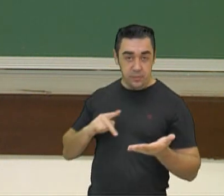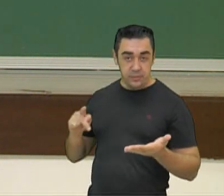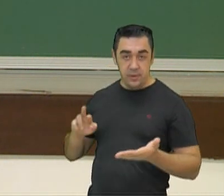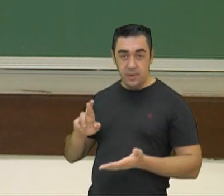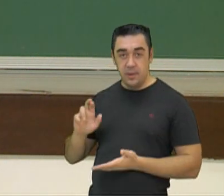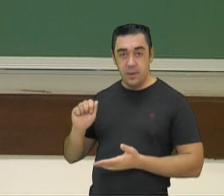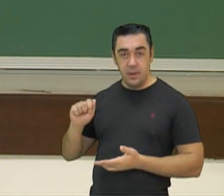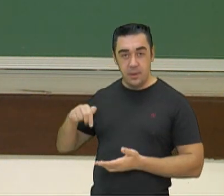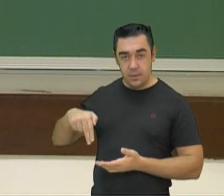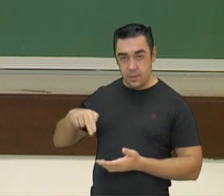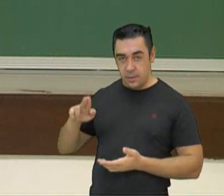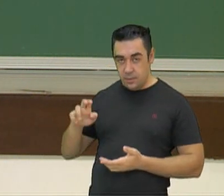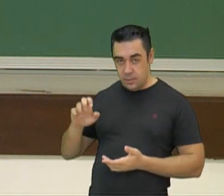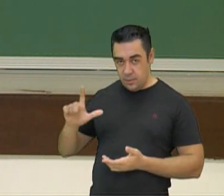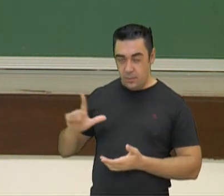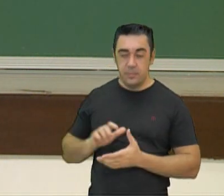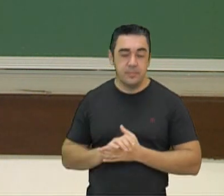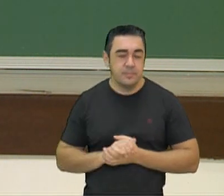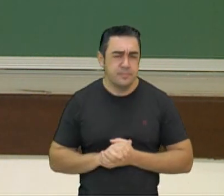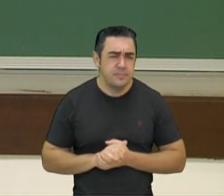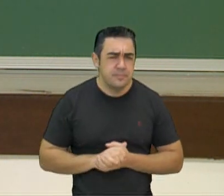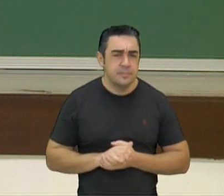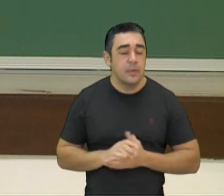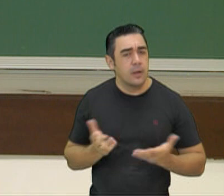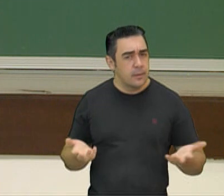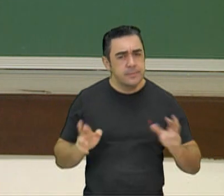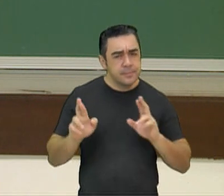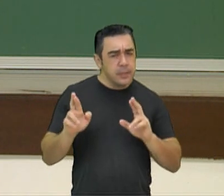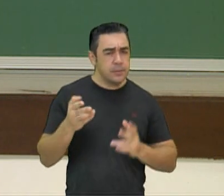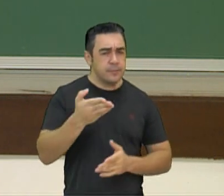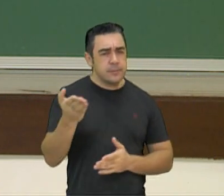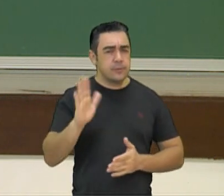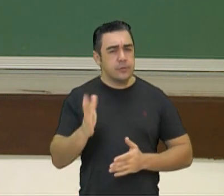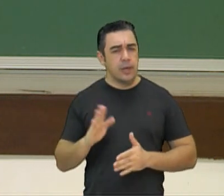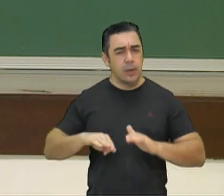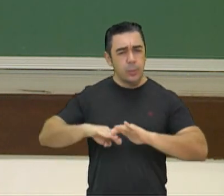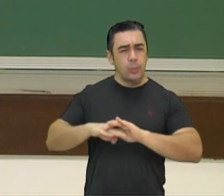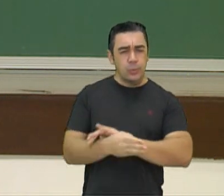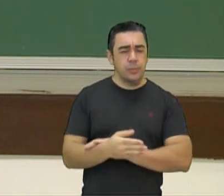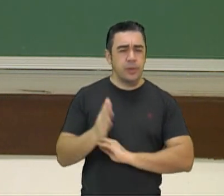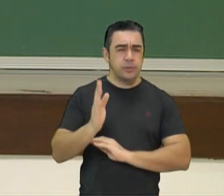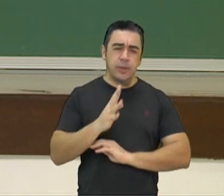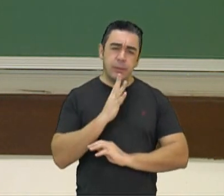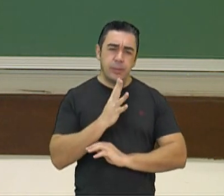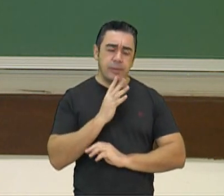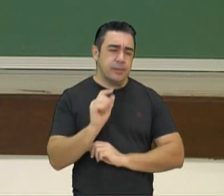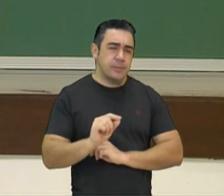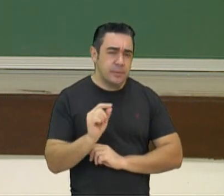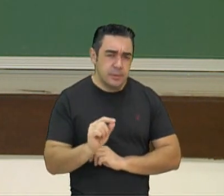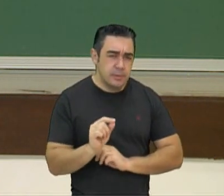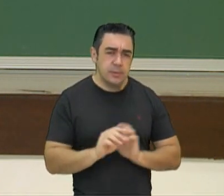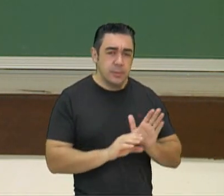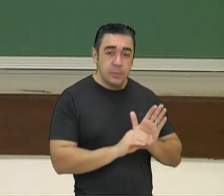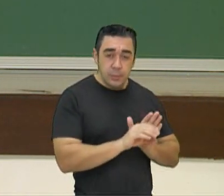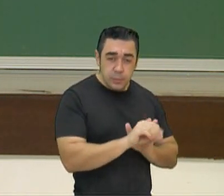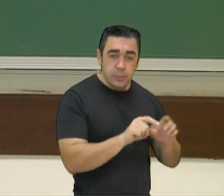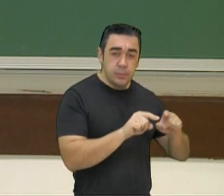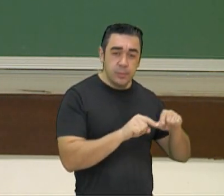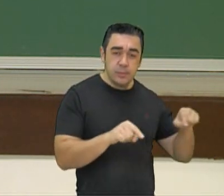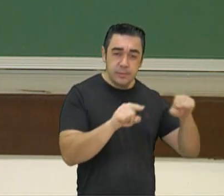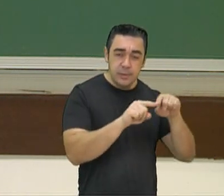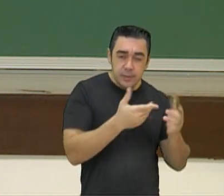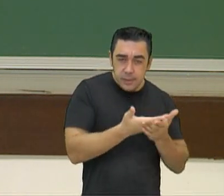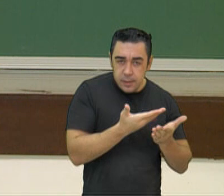Raquel. Espero que você já tenha se ambientado, se familiarizado melhor com o